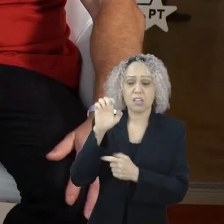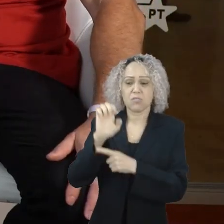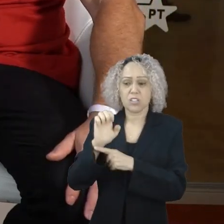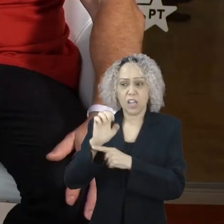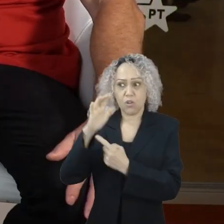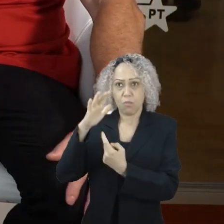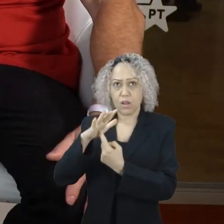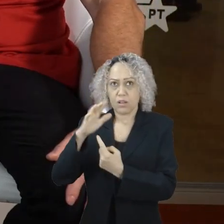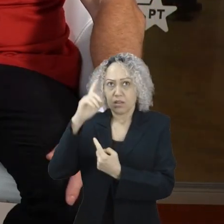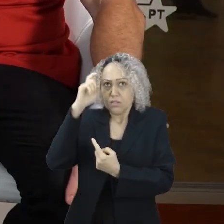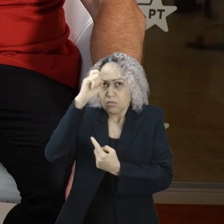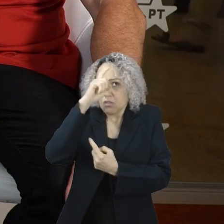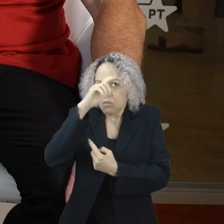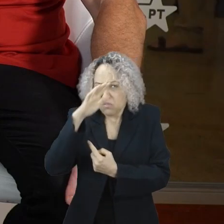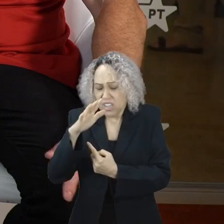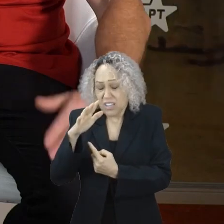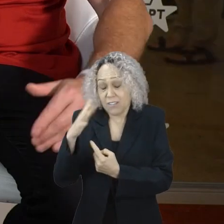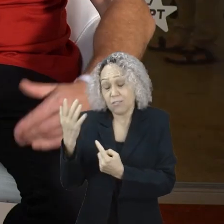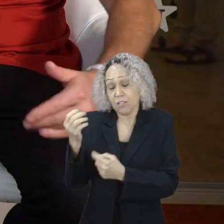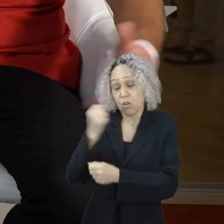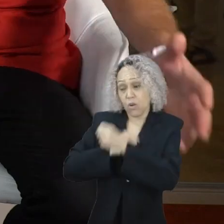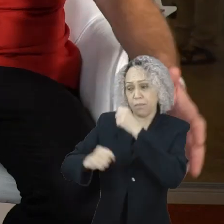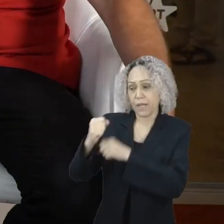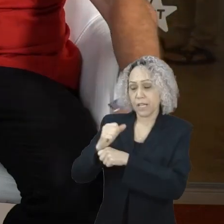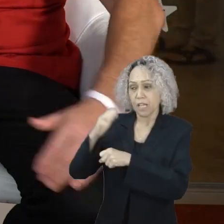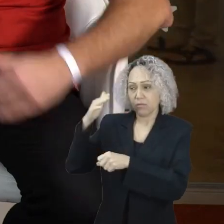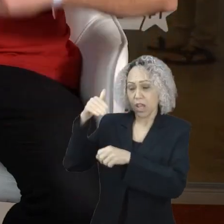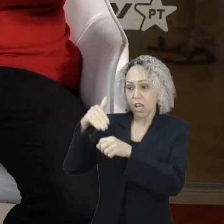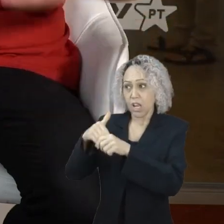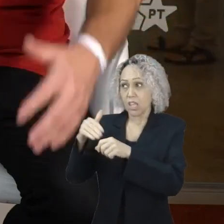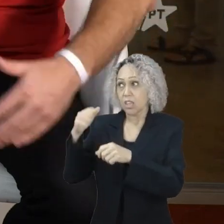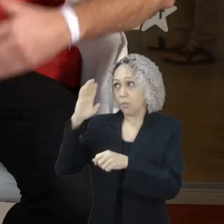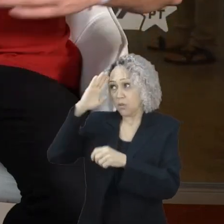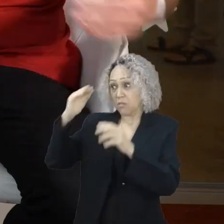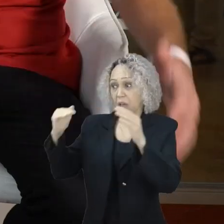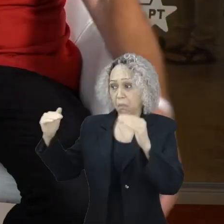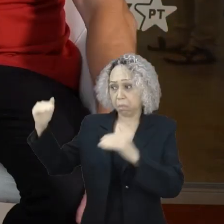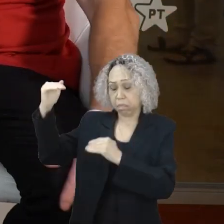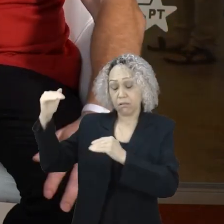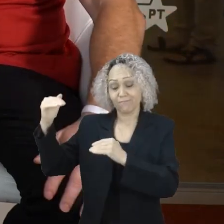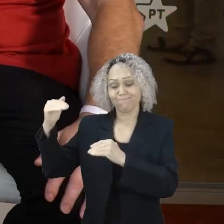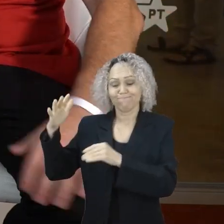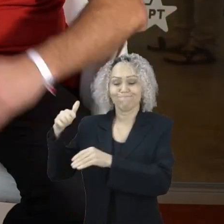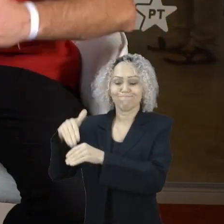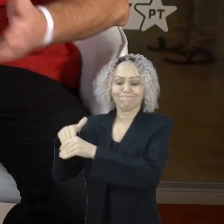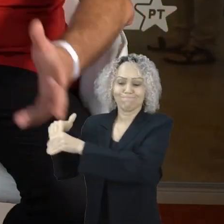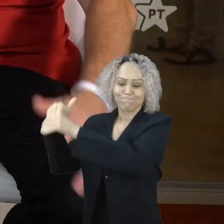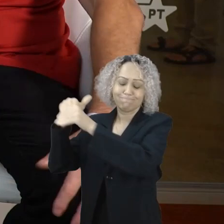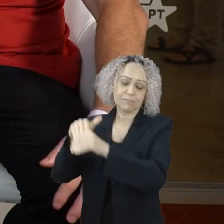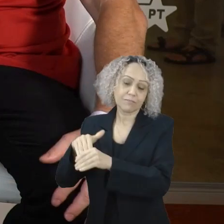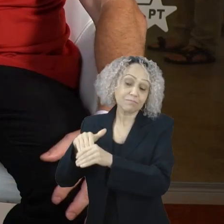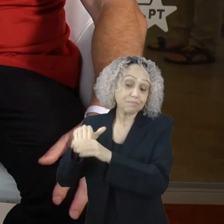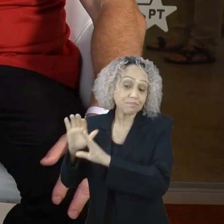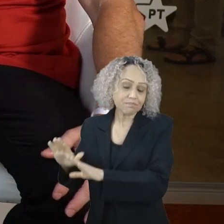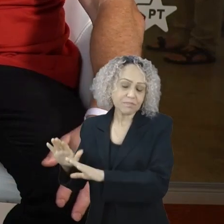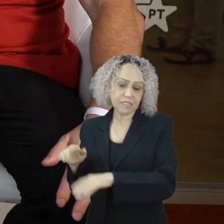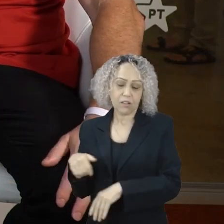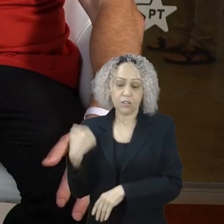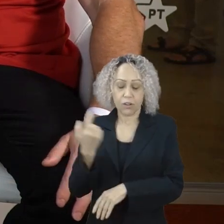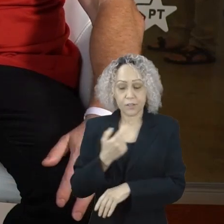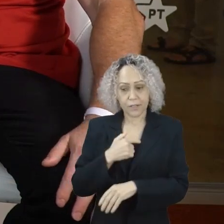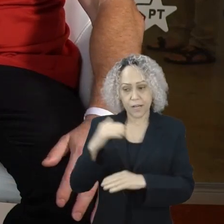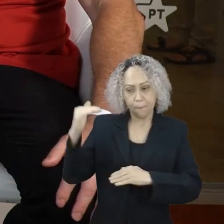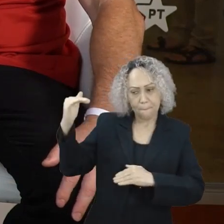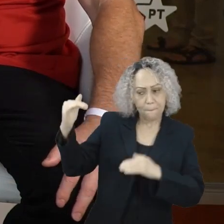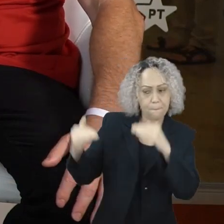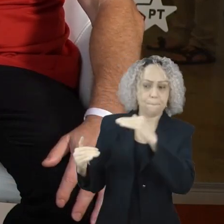adverso na eleição presidencial do ano passado, uma condição melhor de avançar, de evoluir, porque não sonhar também com uma